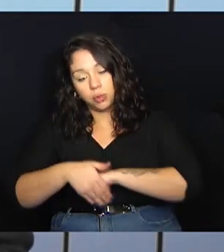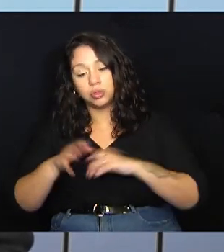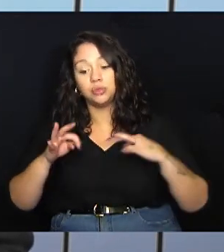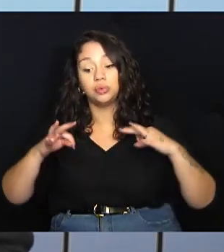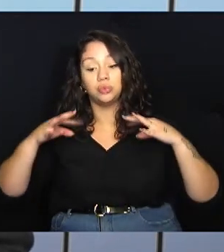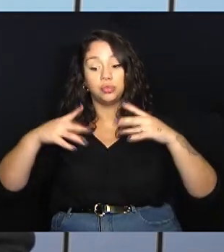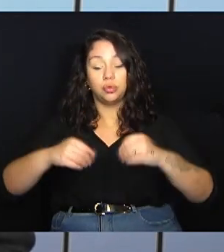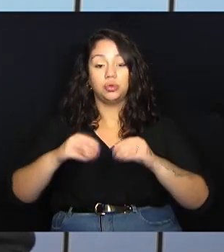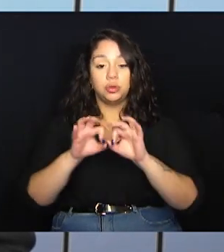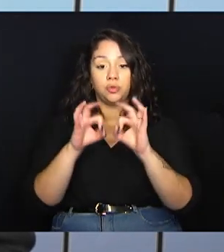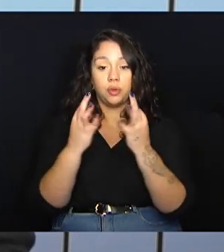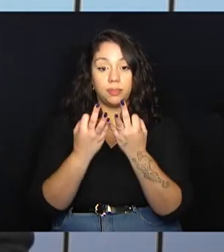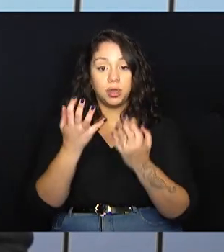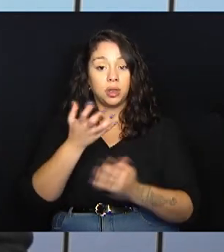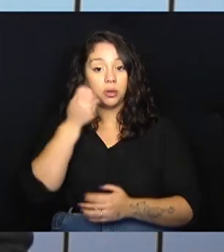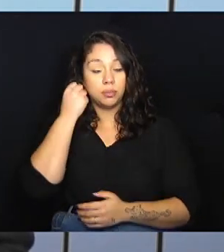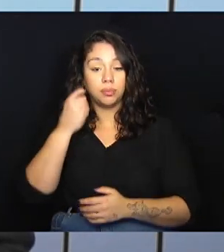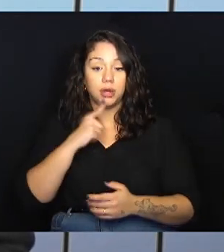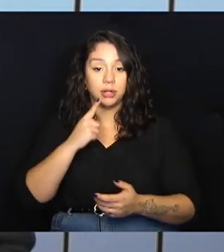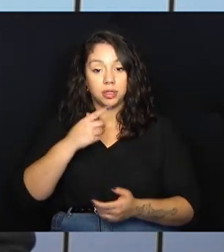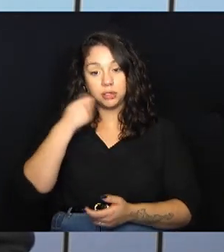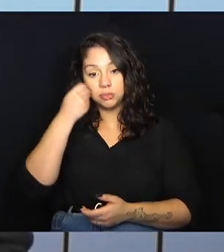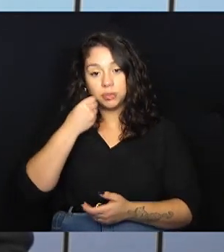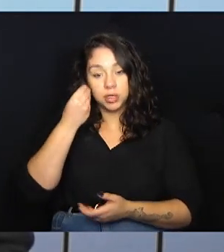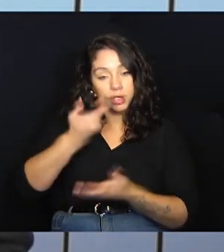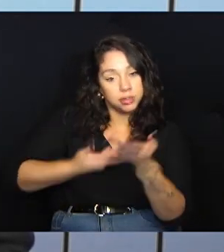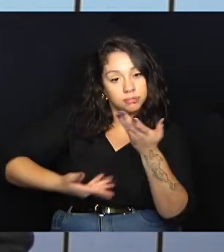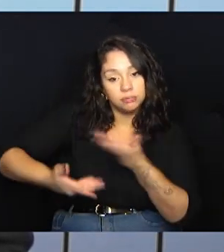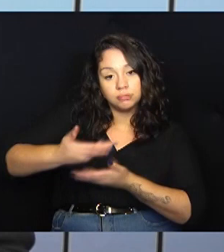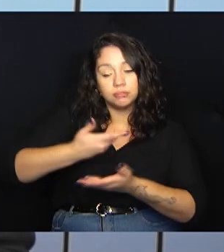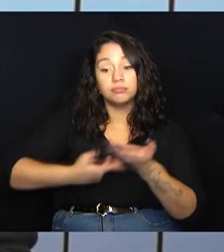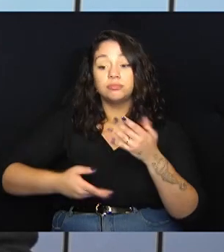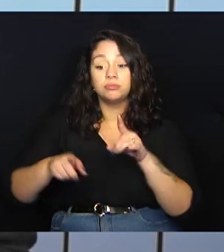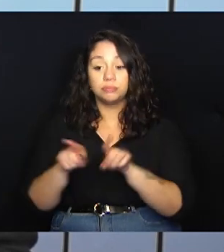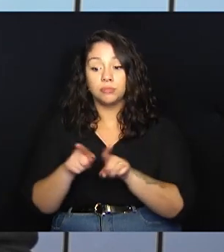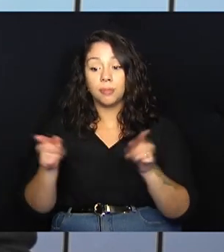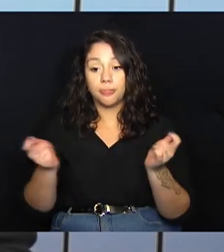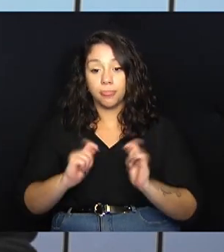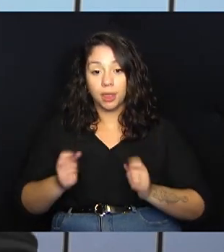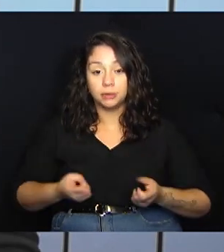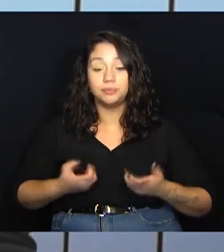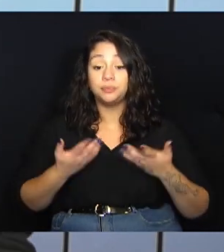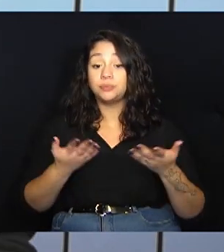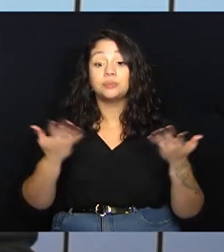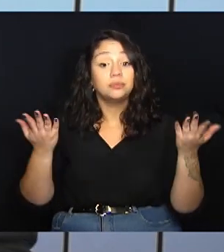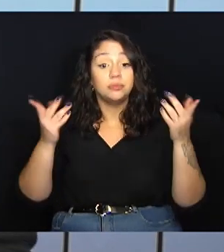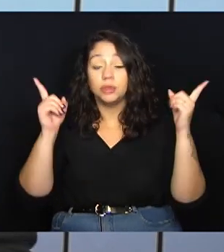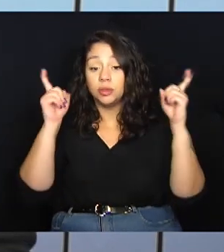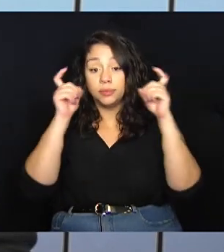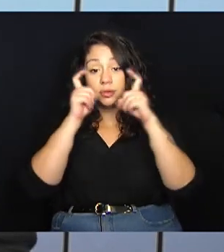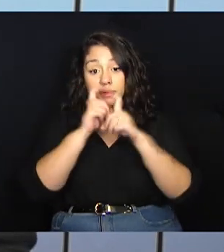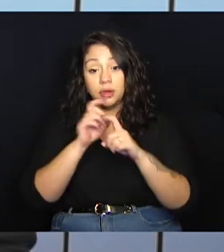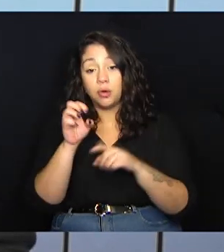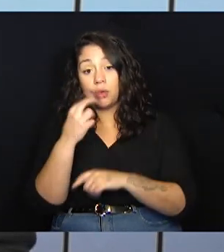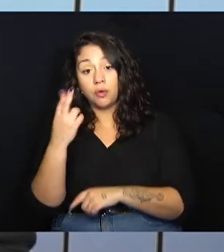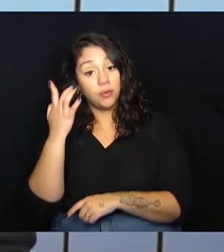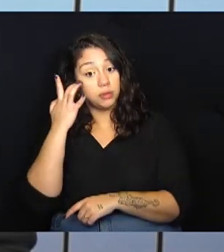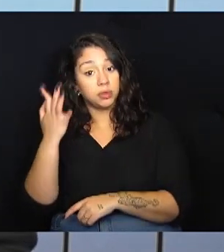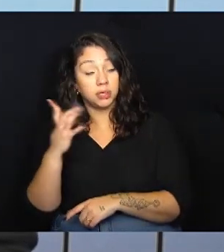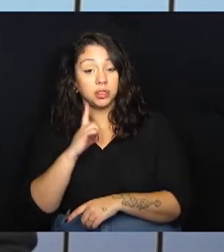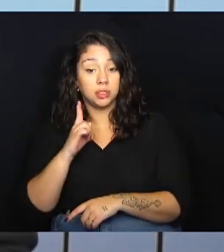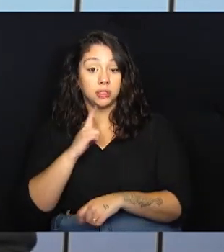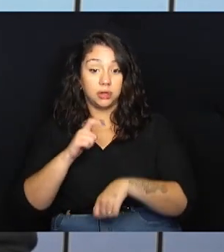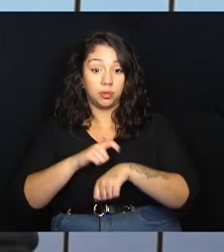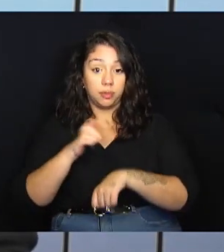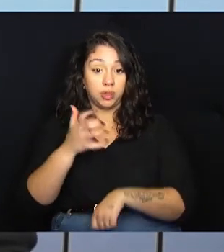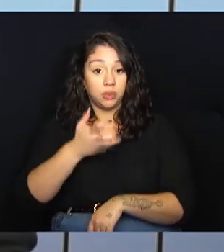famílias acolhedoras, para troca de experiências e para que elas possam falar das dificuldades ou facilidades que estejam tendo no acolhimento.